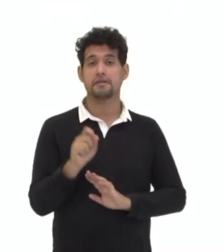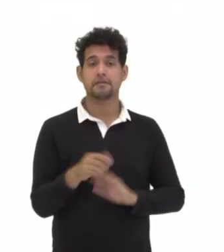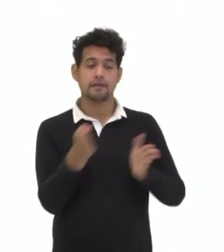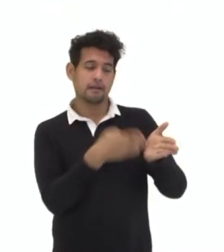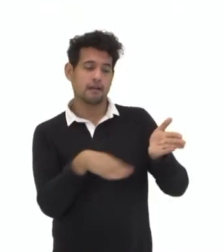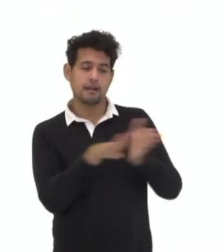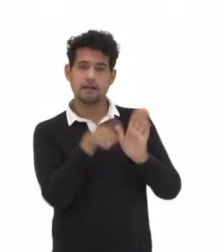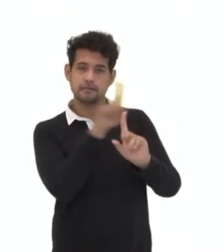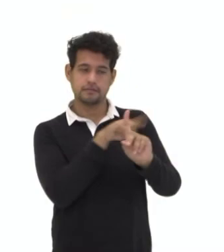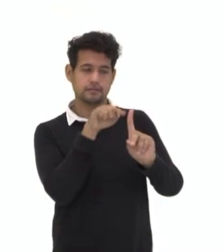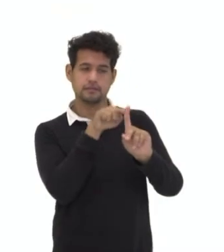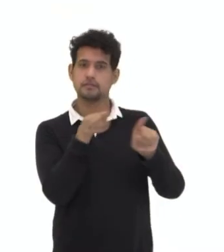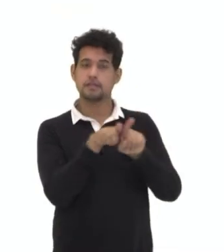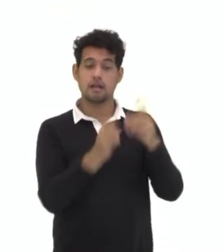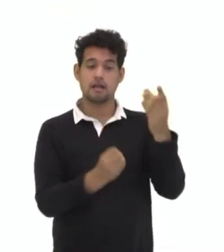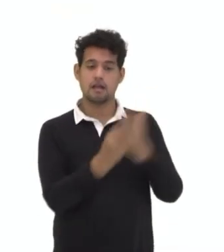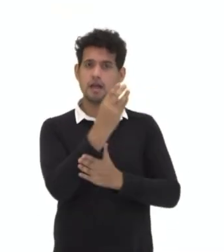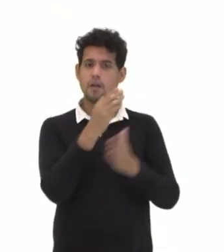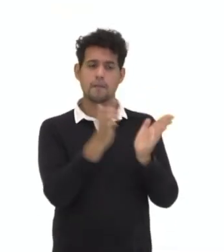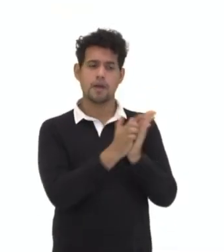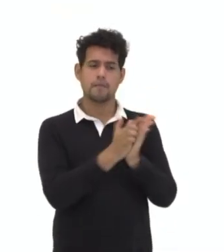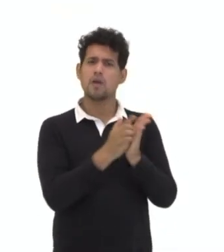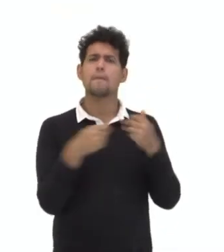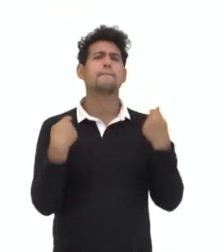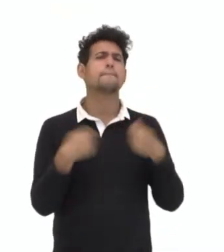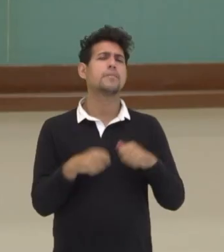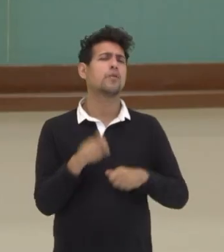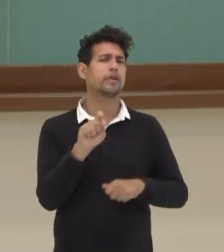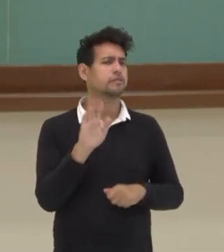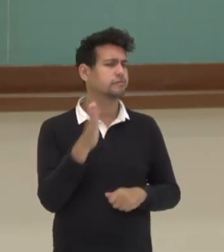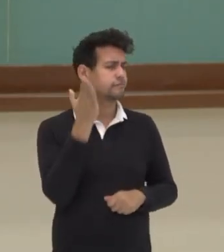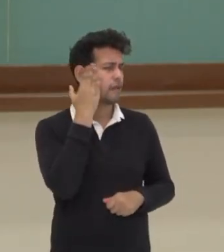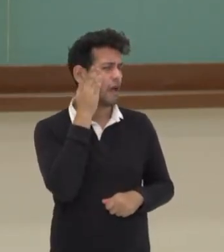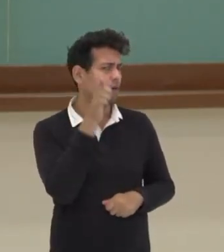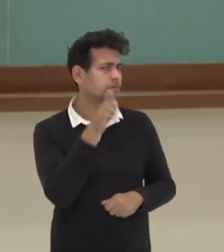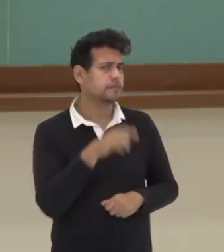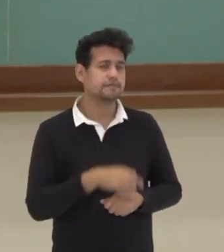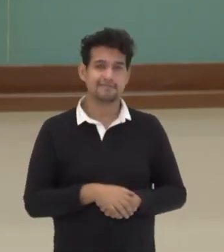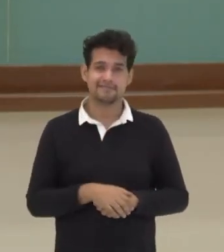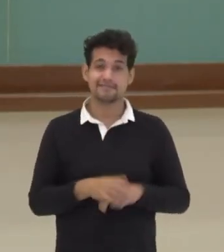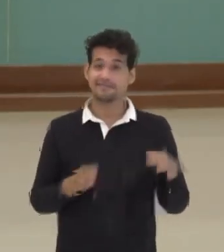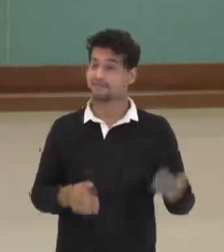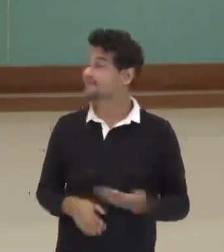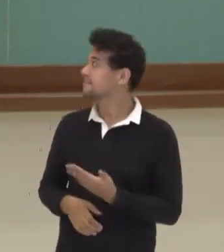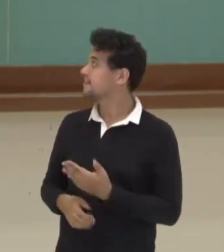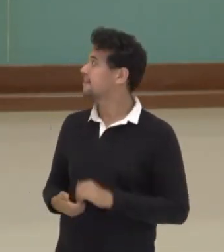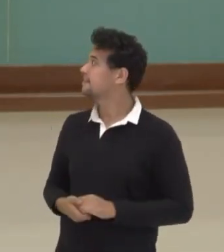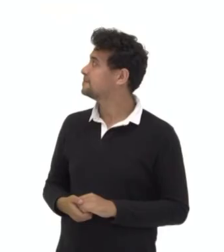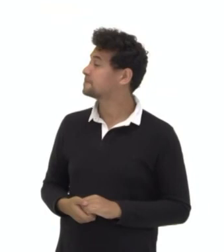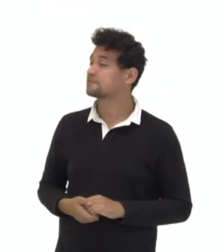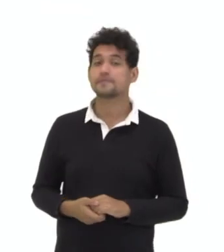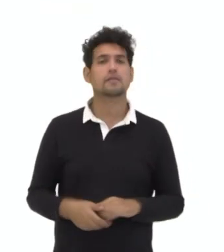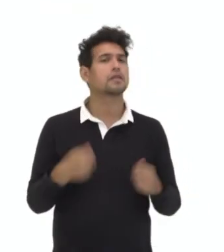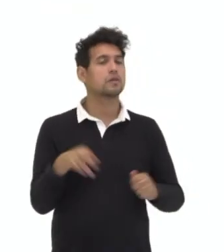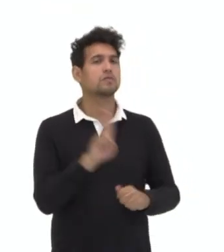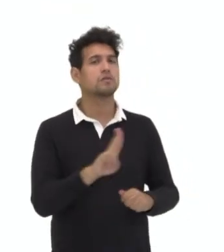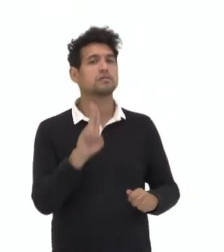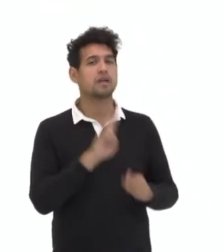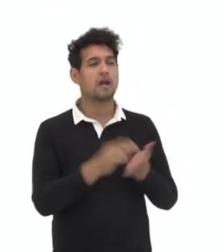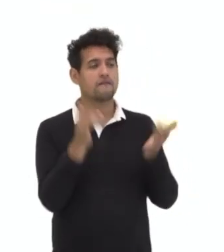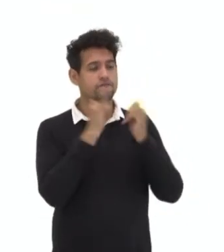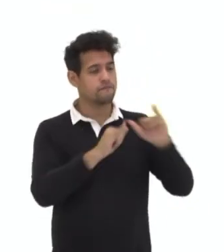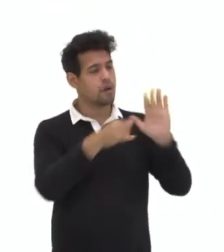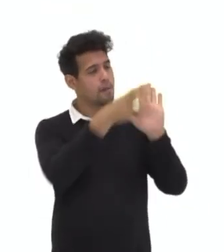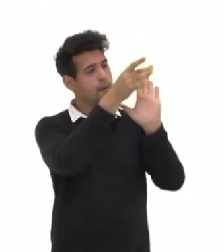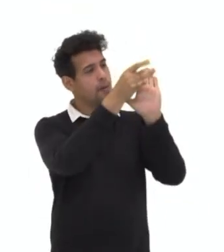seu objetivo durante a criação de um panfleto, o que é preciso? Você já se perguntou? Vamos olhar aqui no amiúdo. Colocar a informação que você